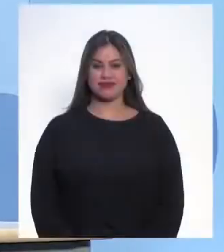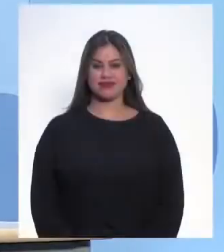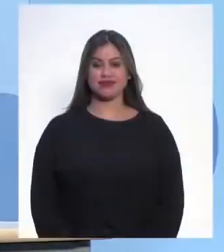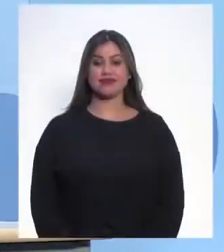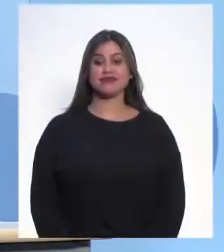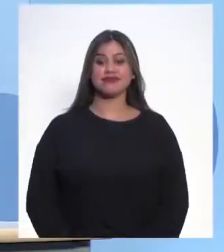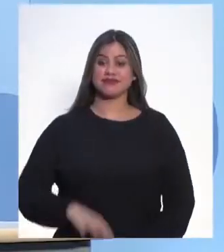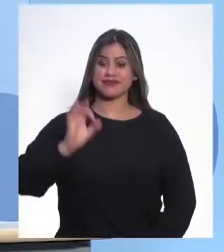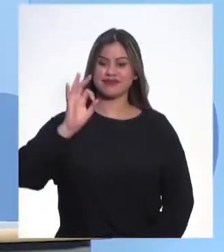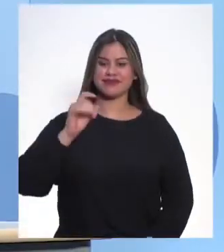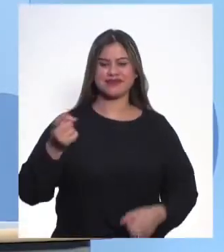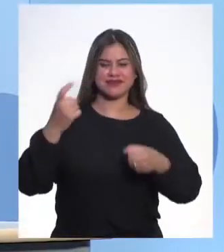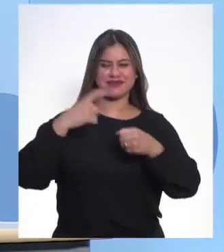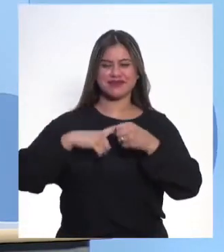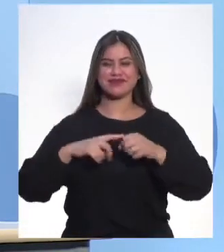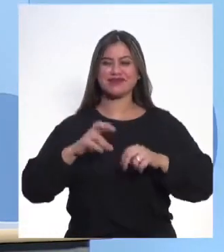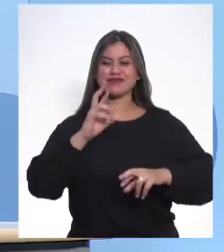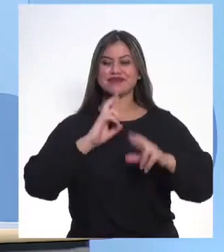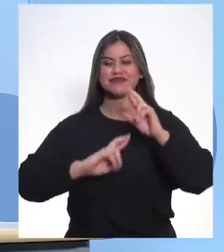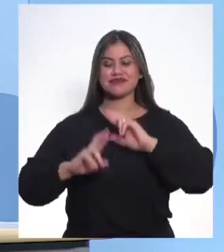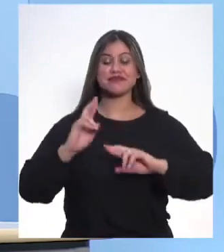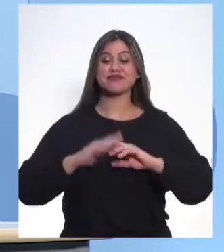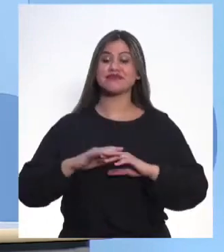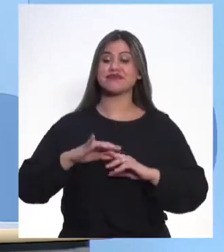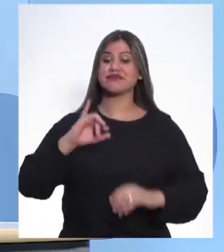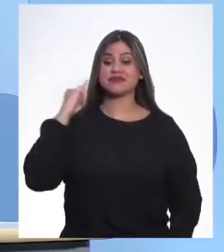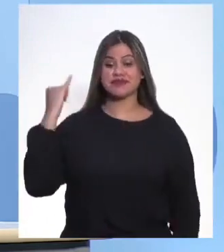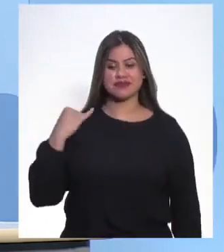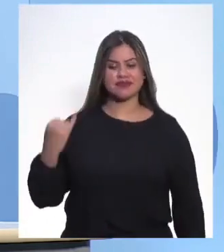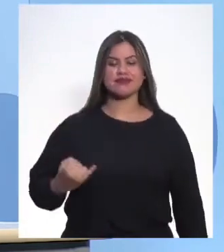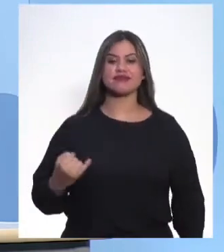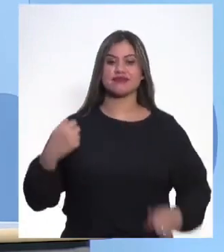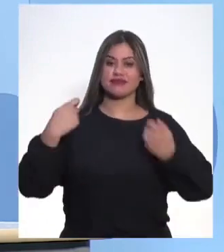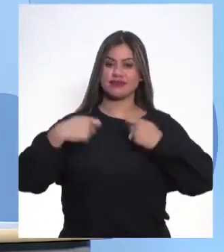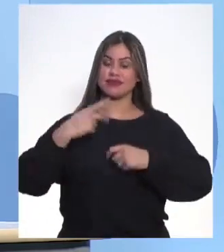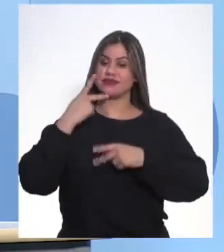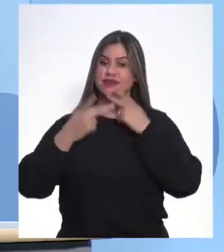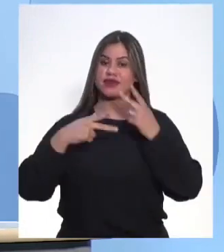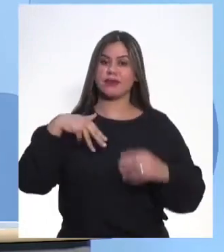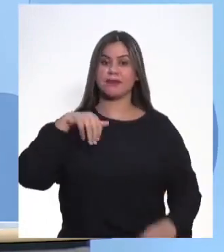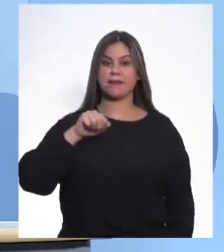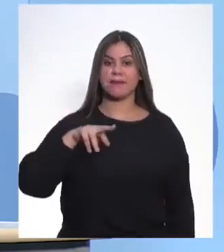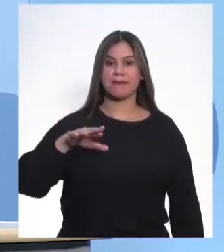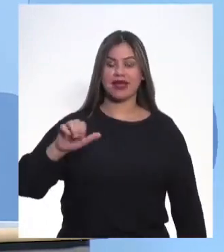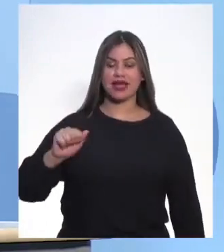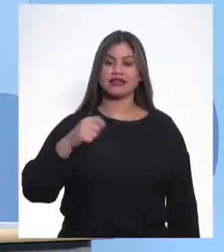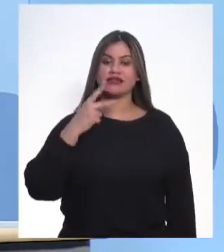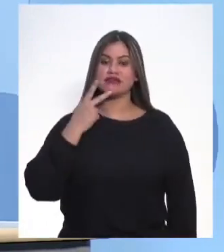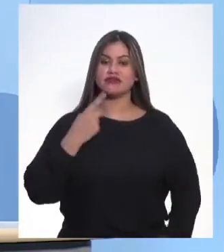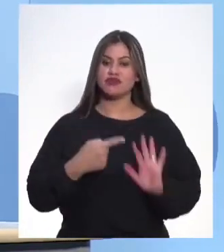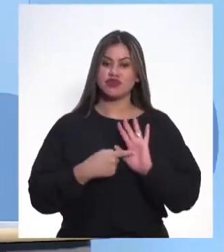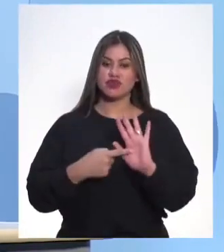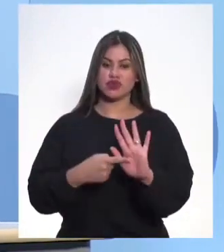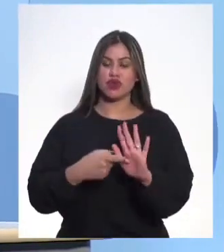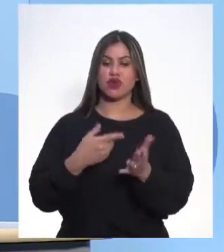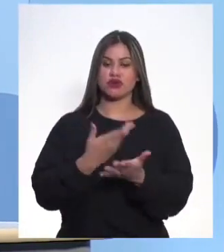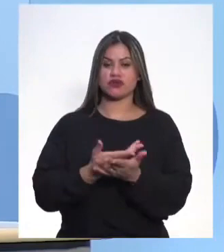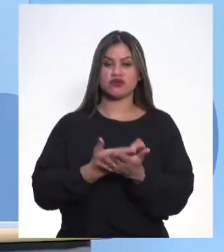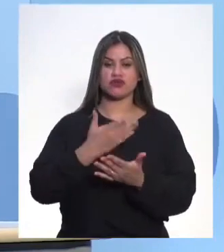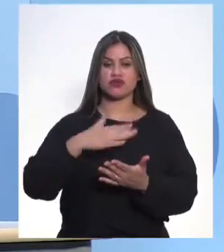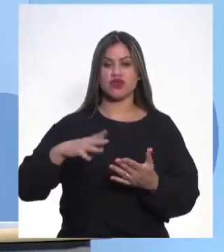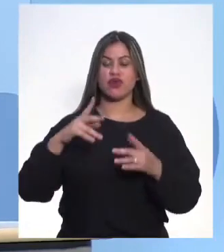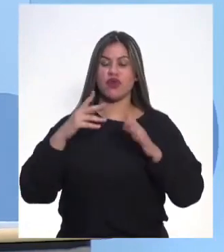Isso aí, gente. Voltando então com as nossas interações. Jennifer, quero destacar aqui a fala da Márcia, né? Ela trouxe aqui que seus alunos apontaram